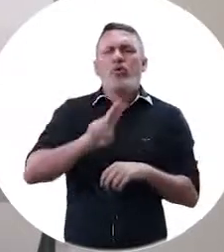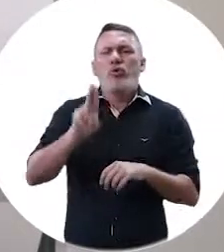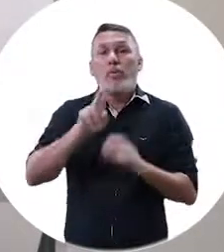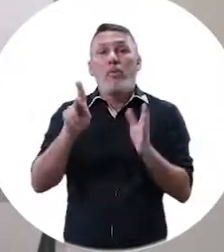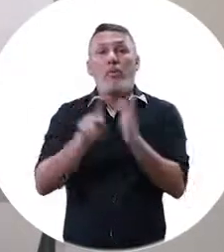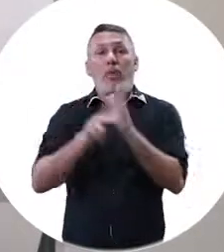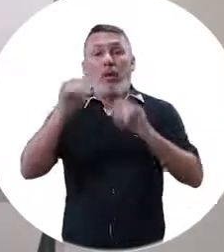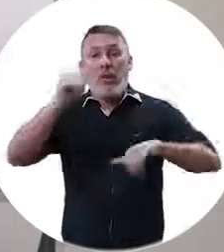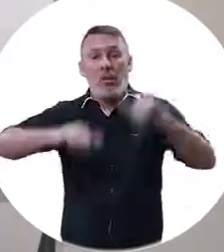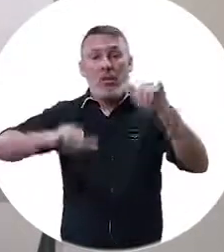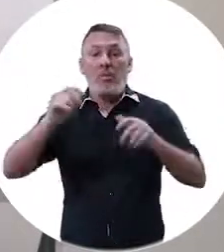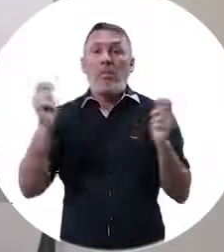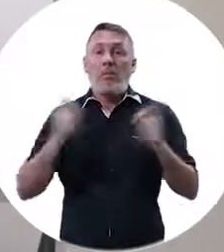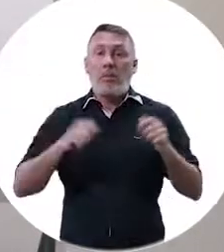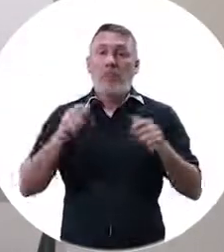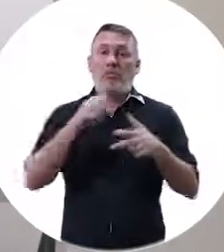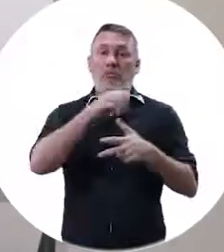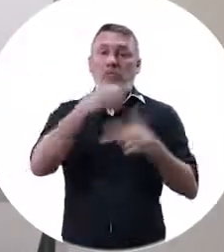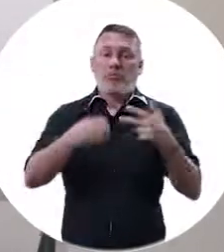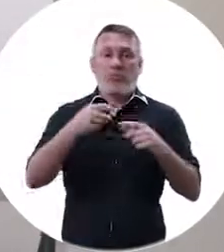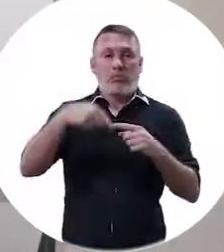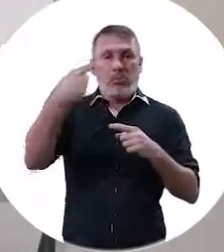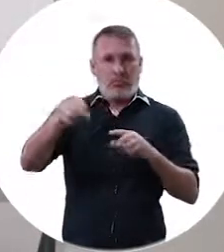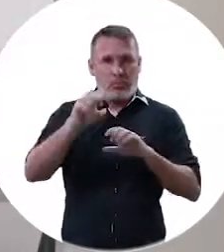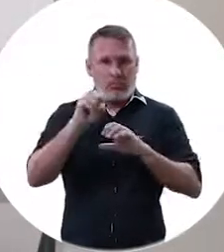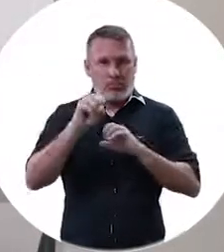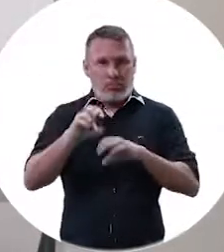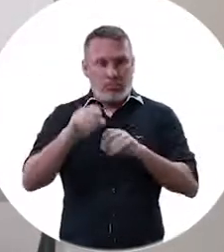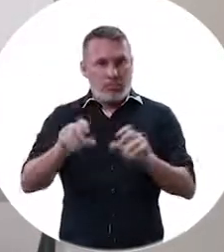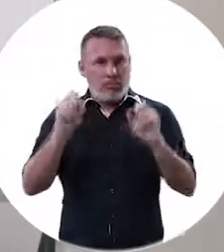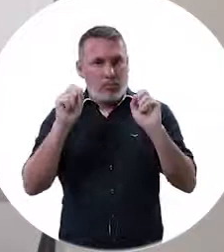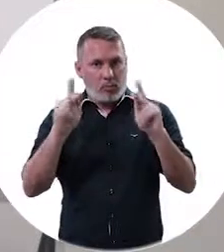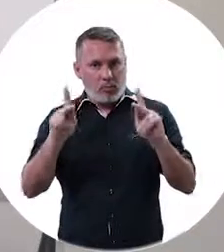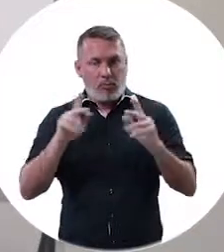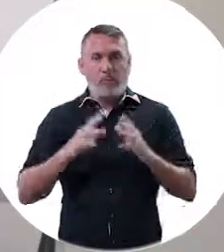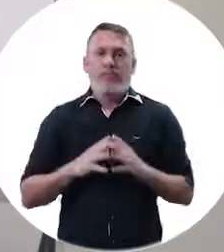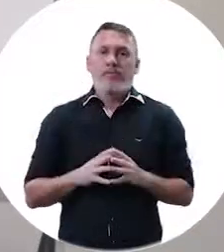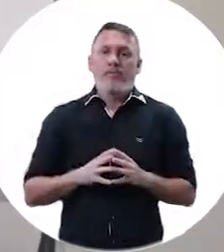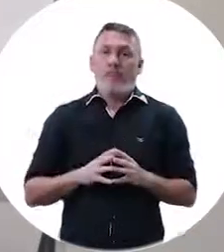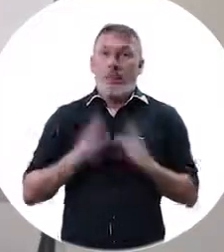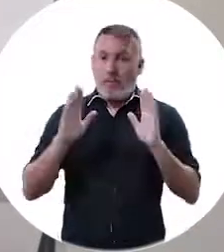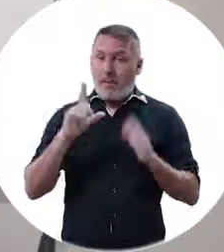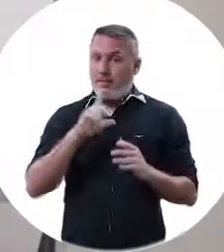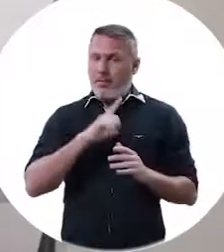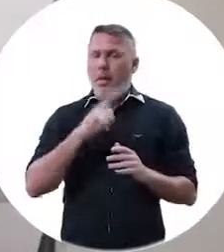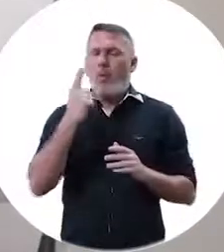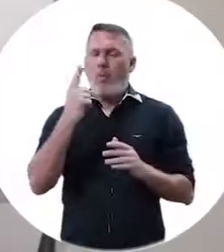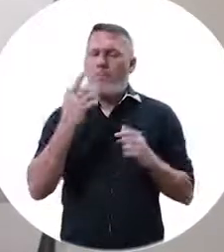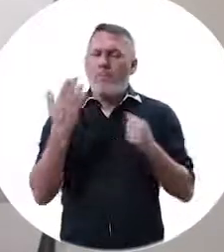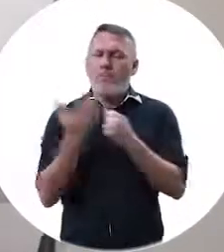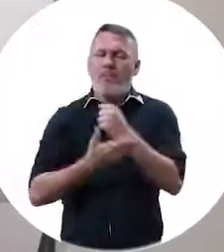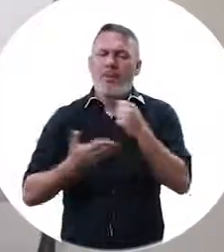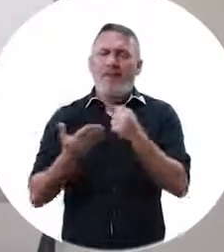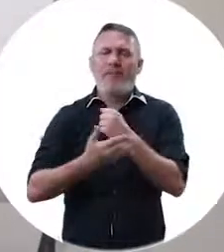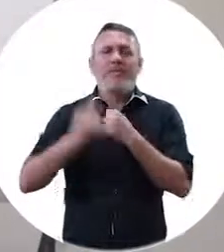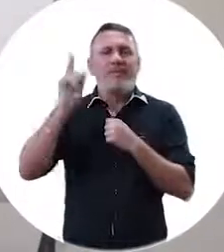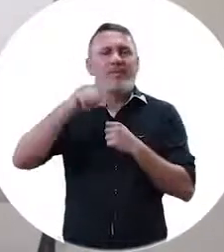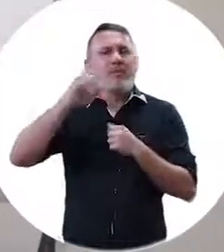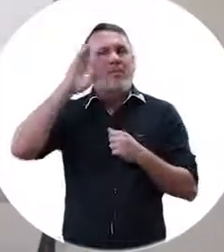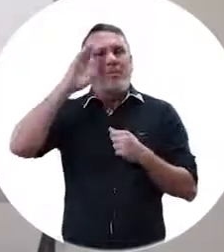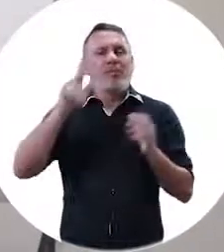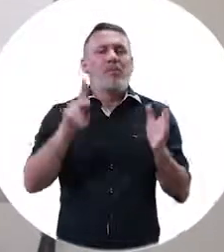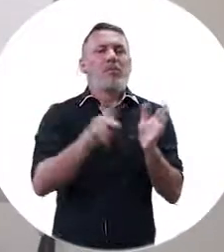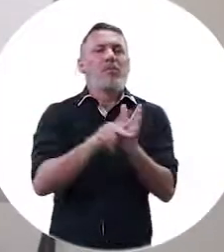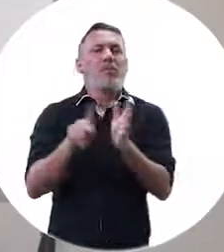nomenclaturas possíveis e que podem cair no Enem nessas aulas posteriores. Tudo bem? Só que existe uma função